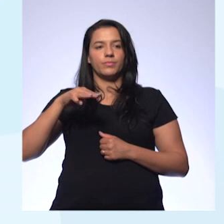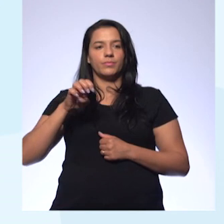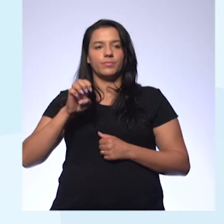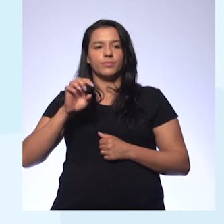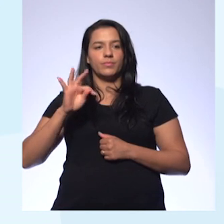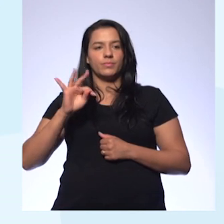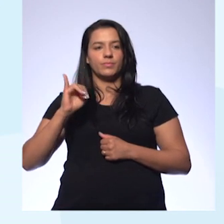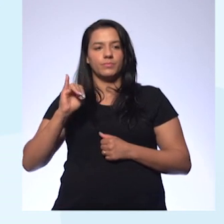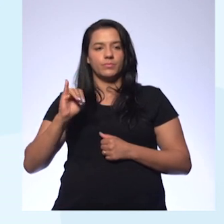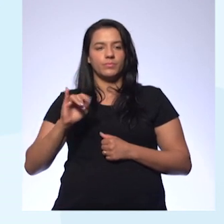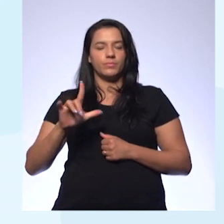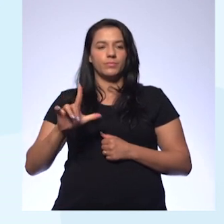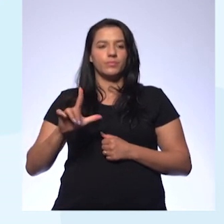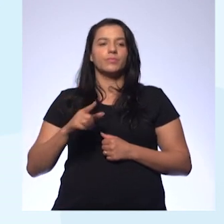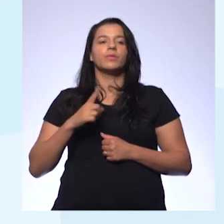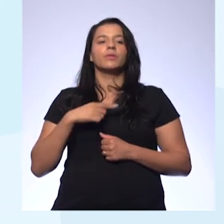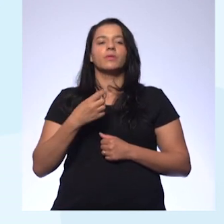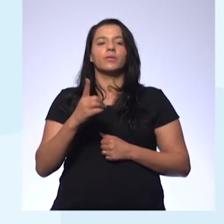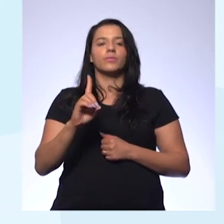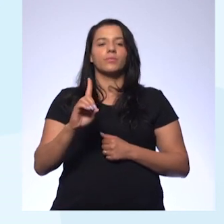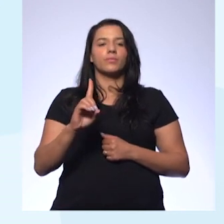2-metilheptano, o D,